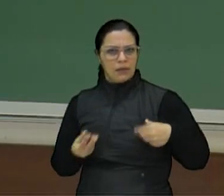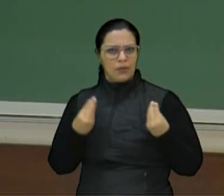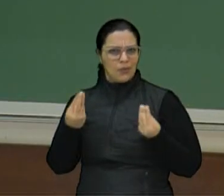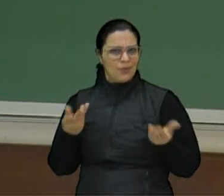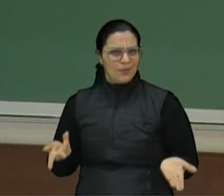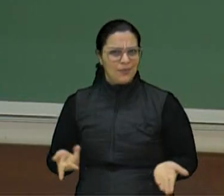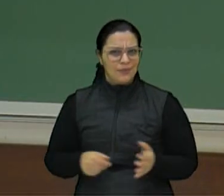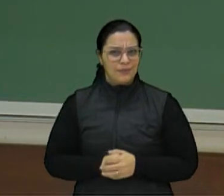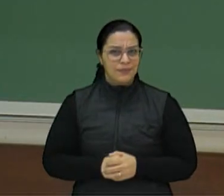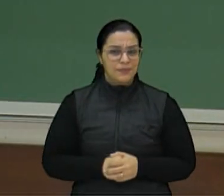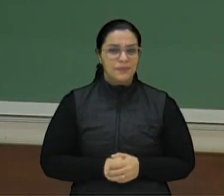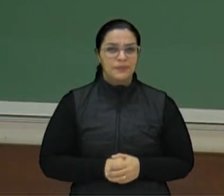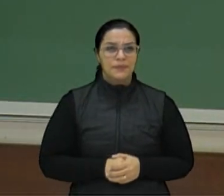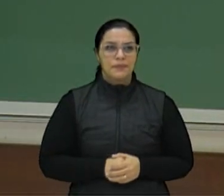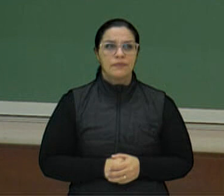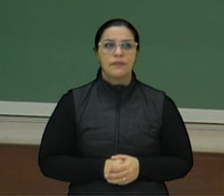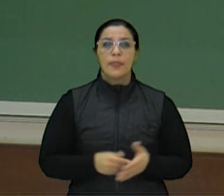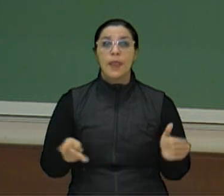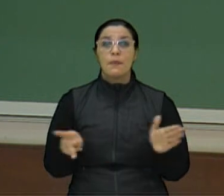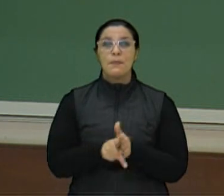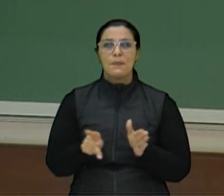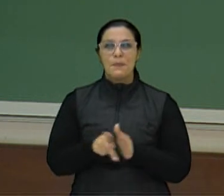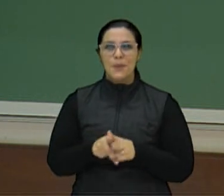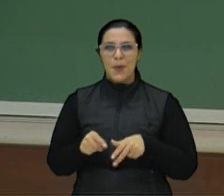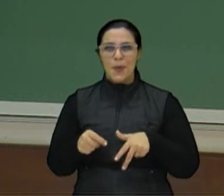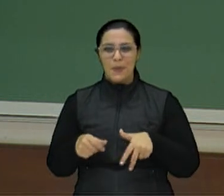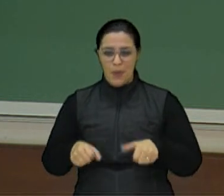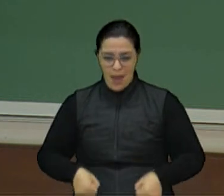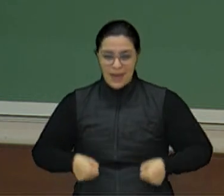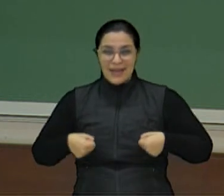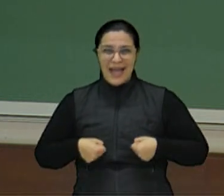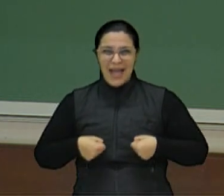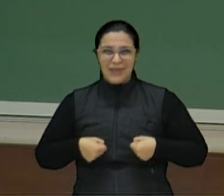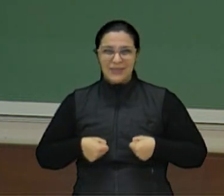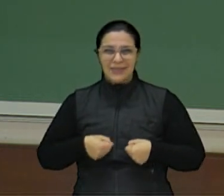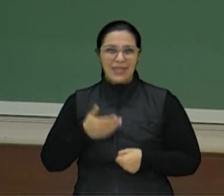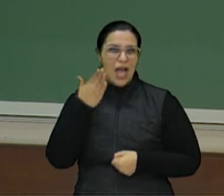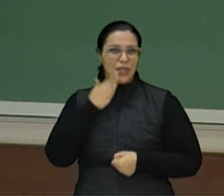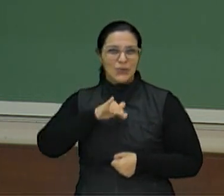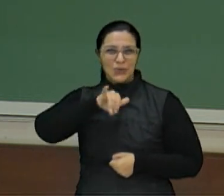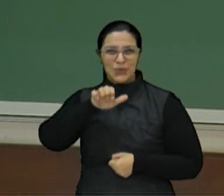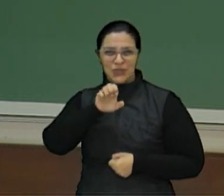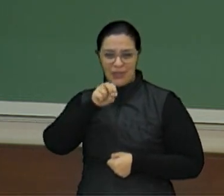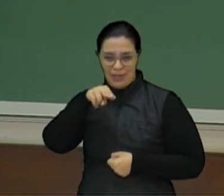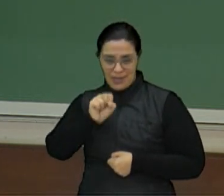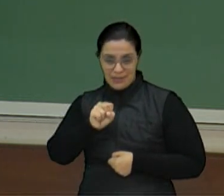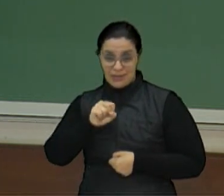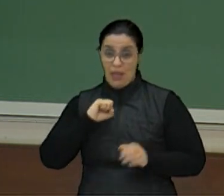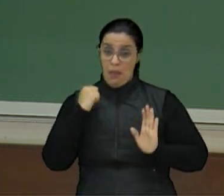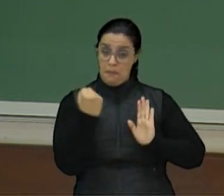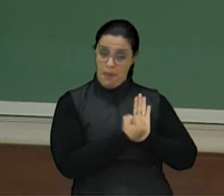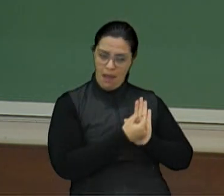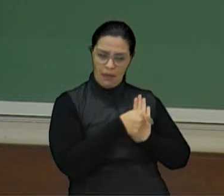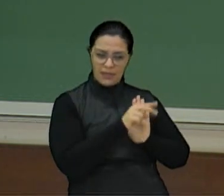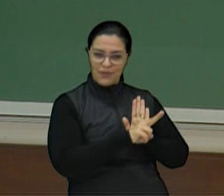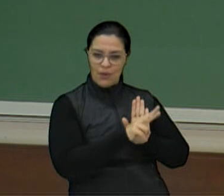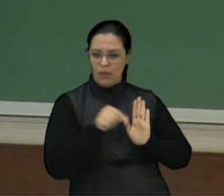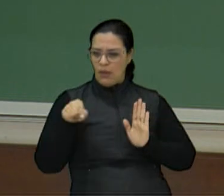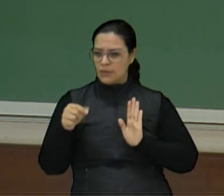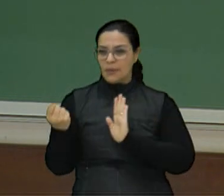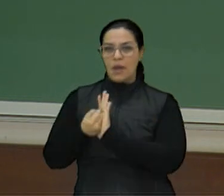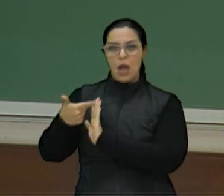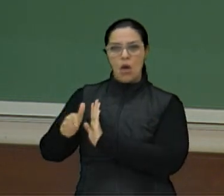Engraçado, né? A calça jeans, ela tem um valor com uma etiqueta e tem outro valor com